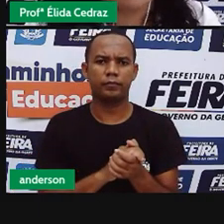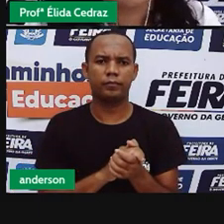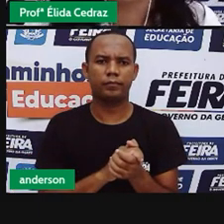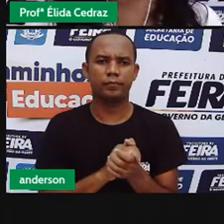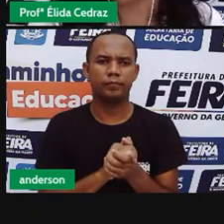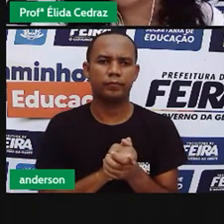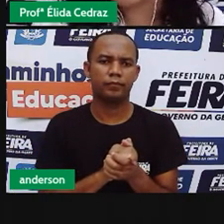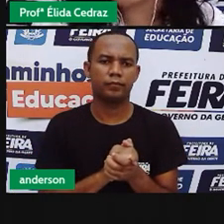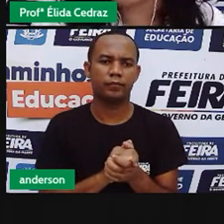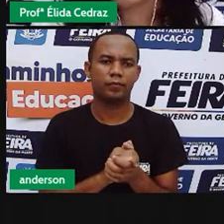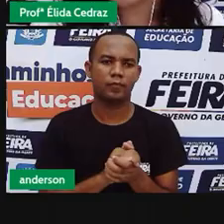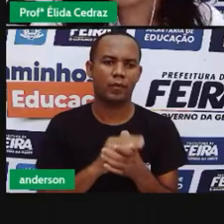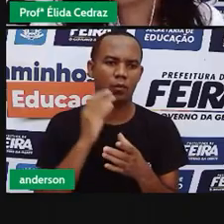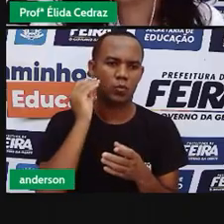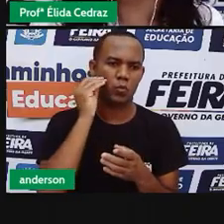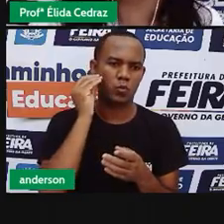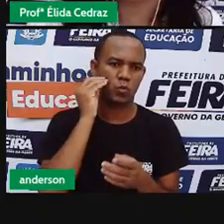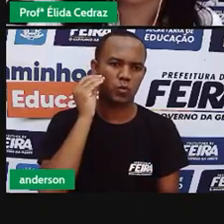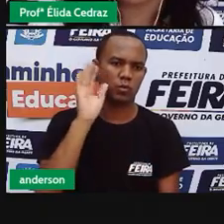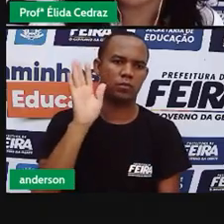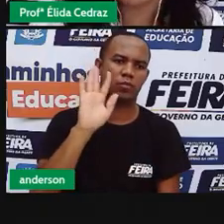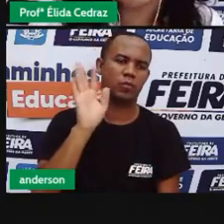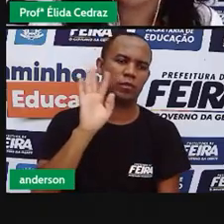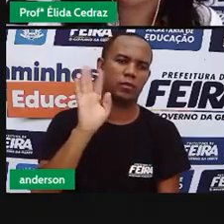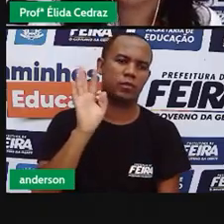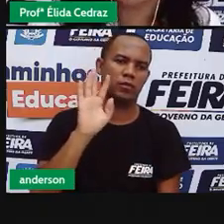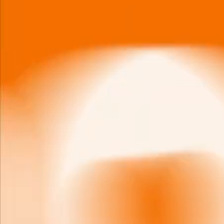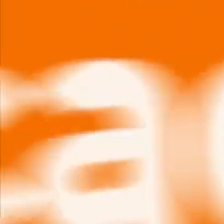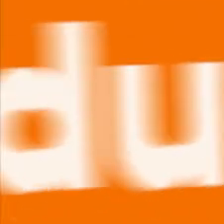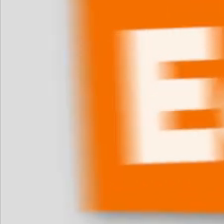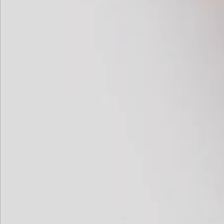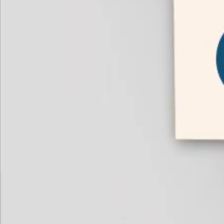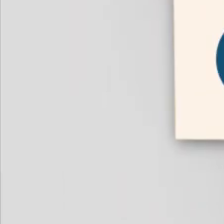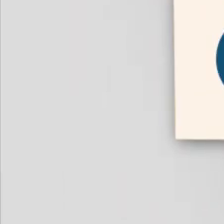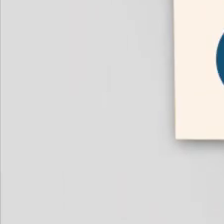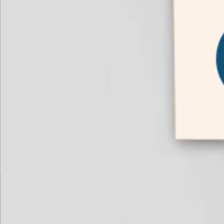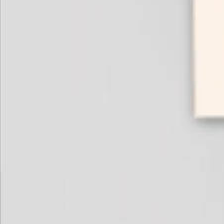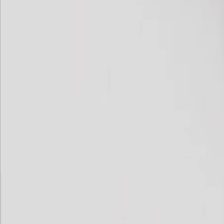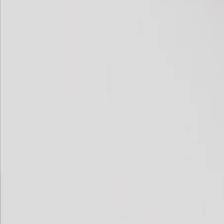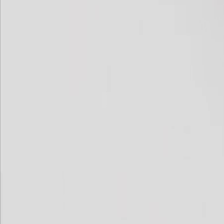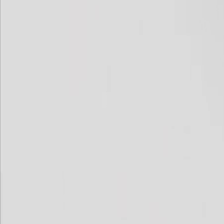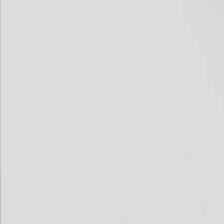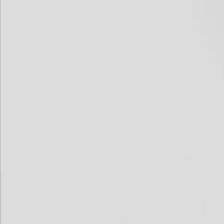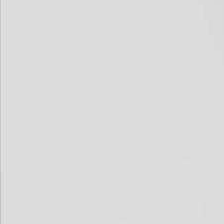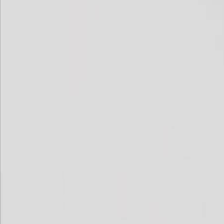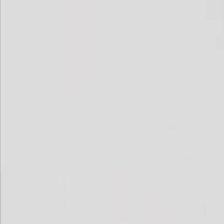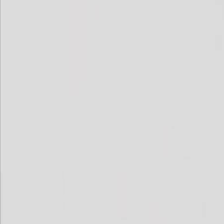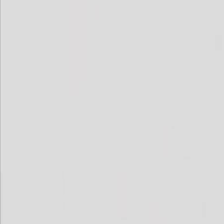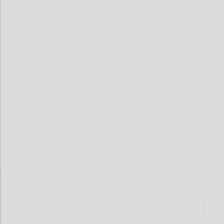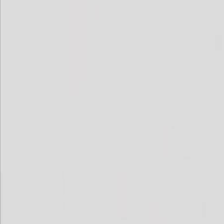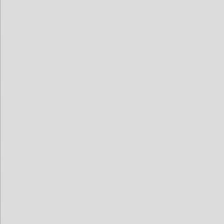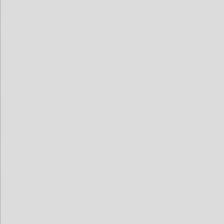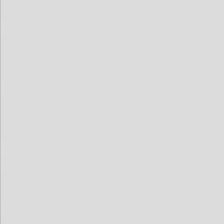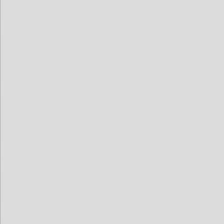Então, um beijo na preparação e até a próxima aula. Tchau. Tchau. Tchau.